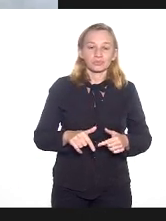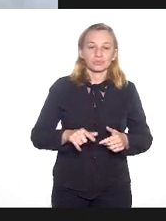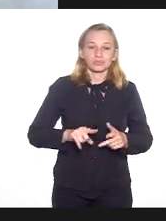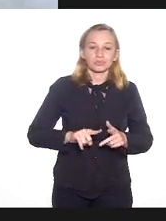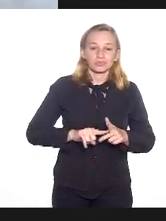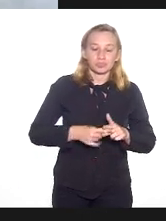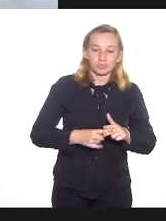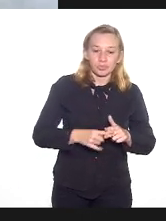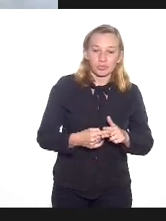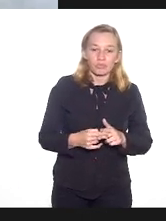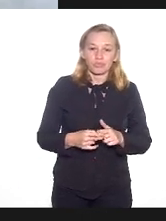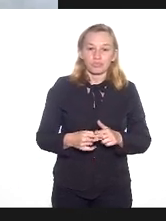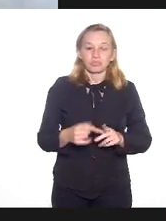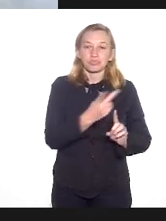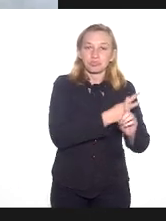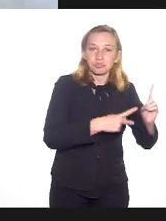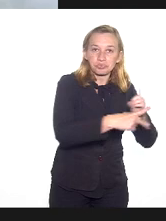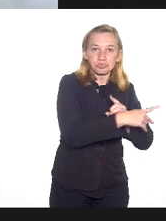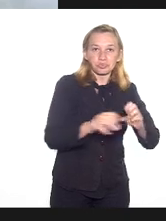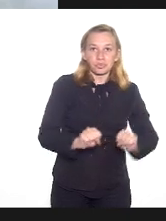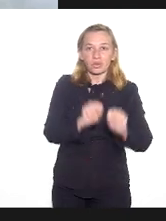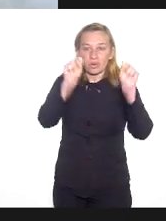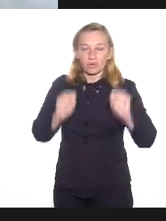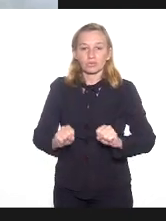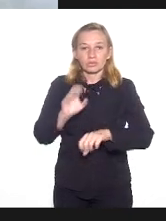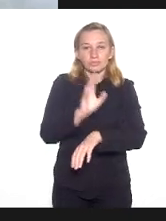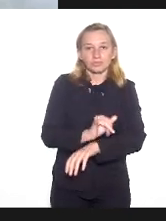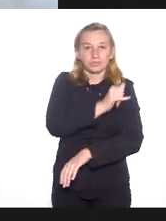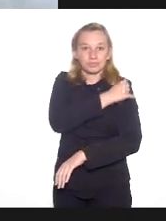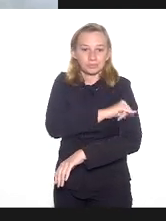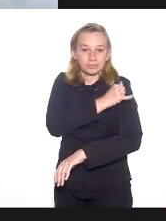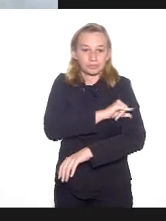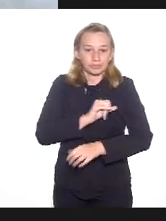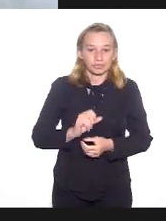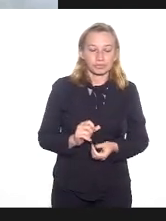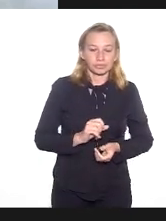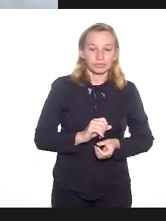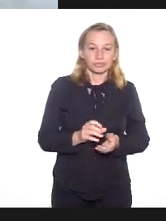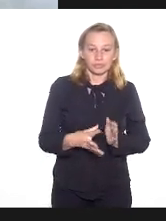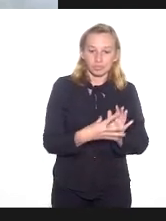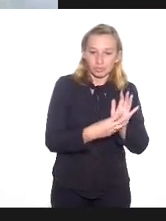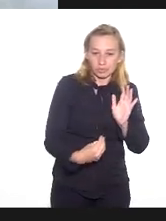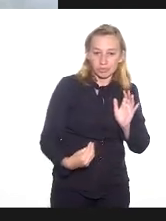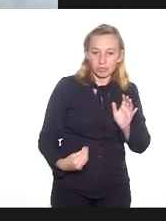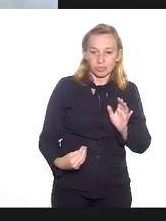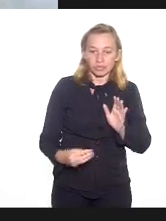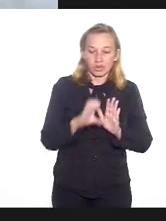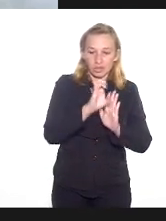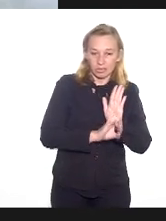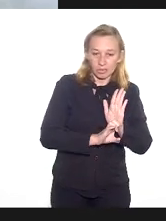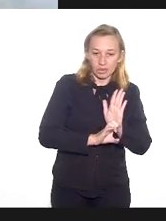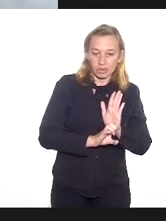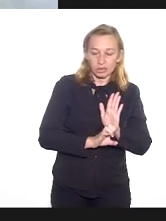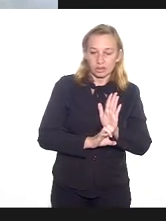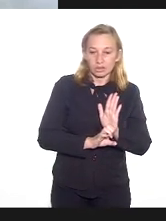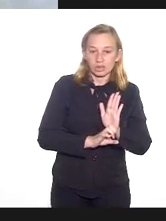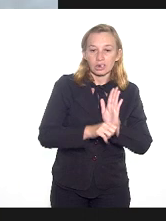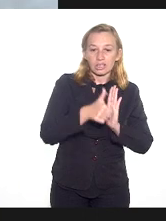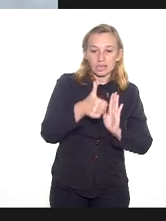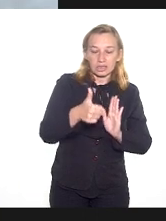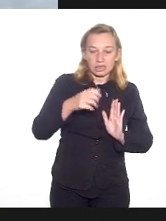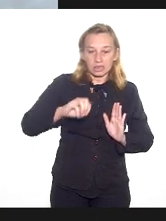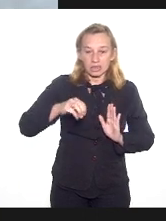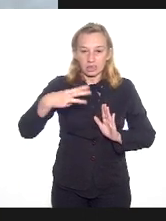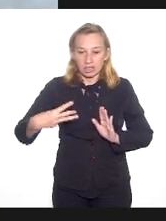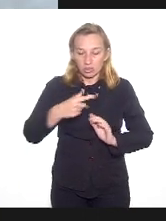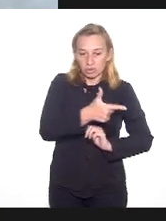atualização do sistema previdenciário do Estado do Rio de Janeiro nos moldes da Emenda Constitucional 103 de 2019